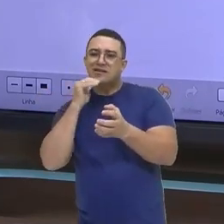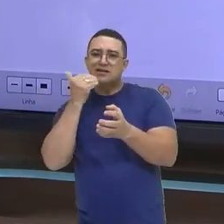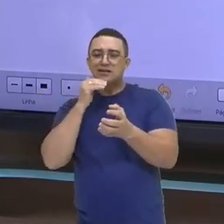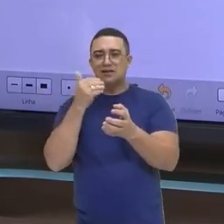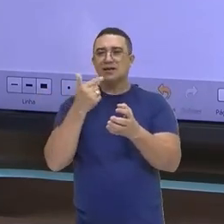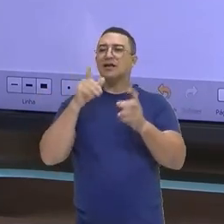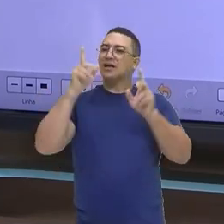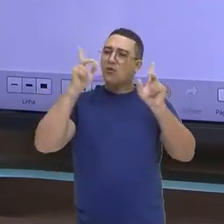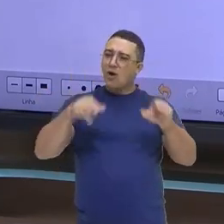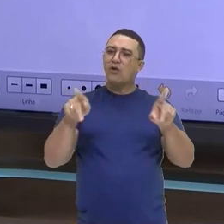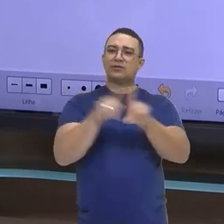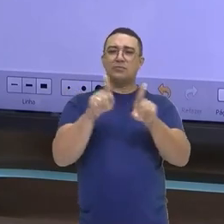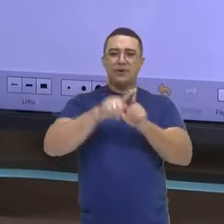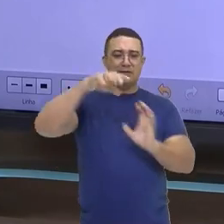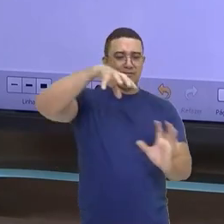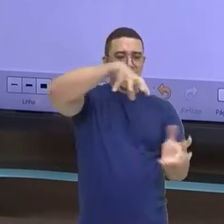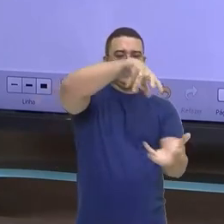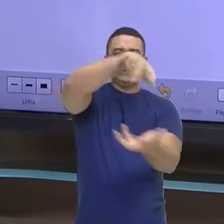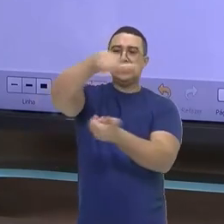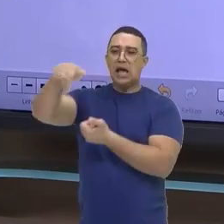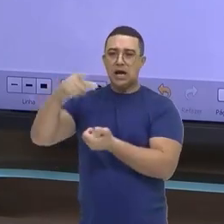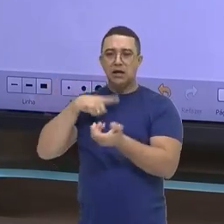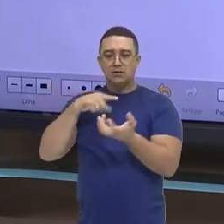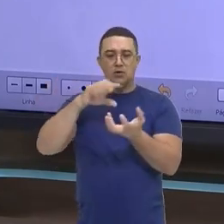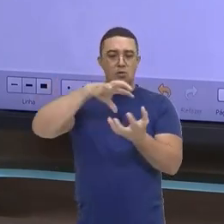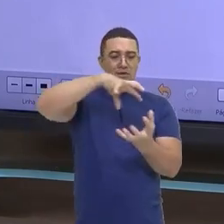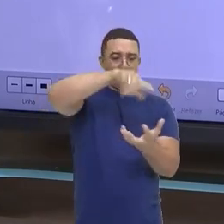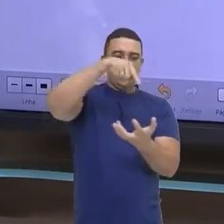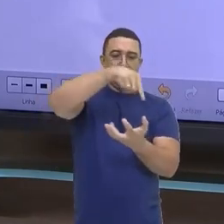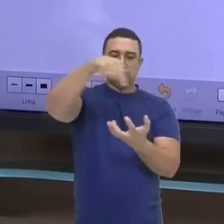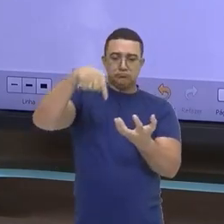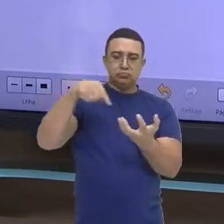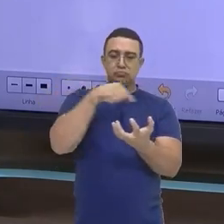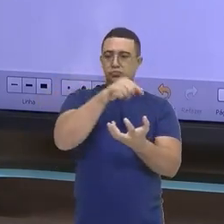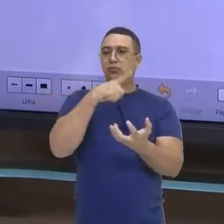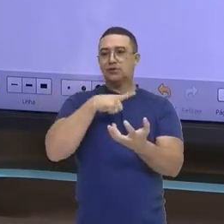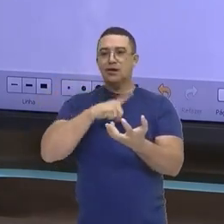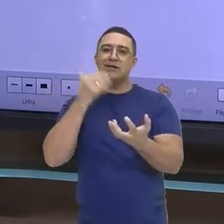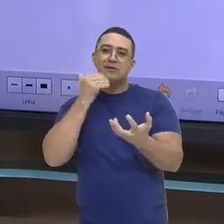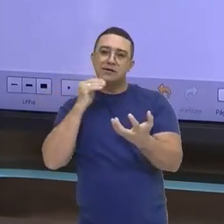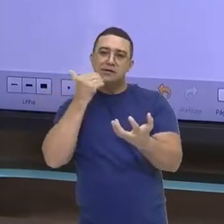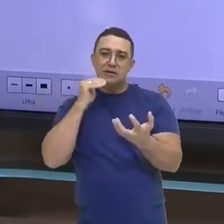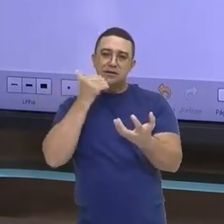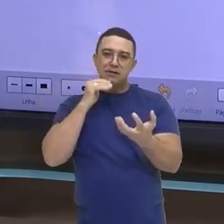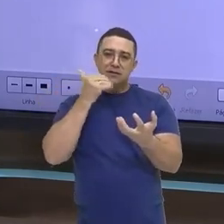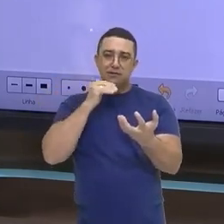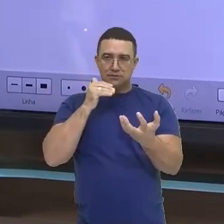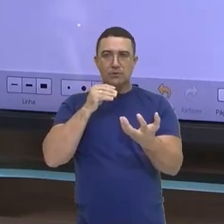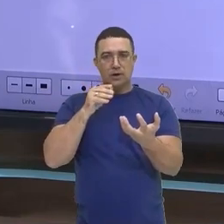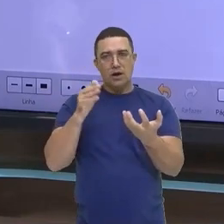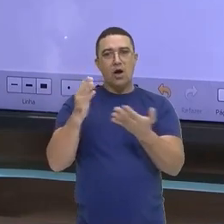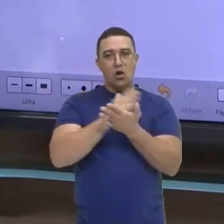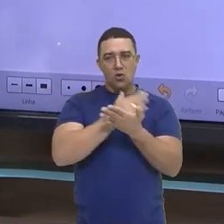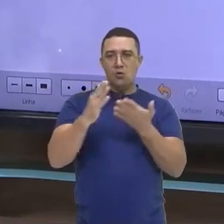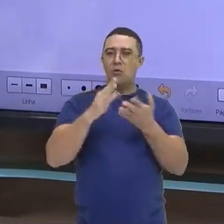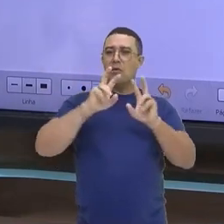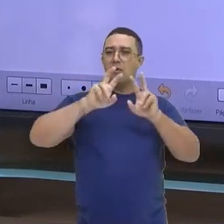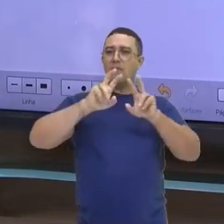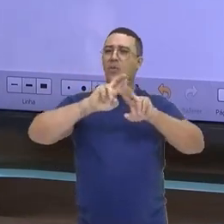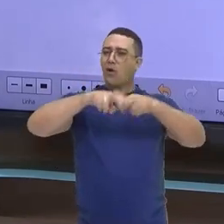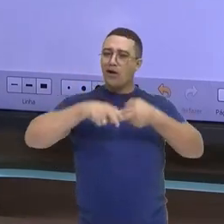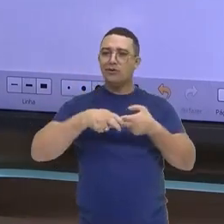o formato da Terra também. Ele tem essas deformações, né, devido aí à gravidade do nosso